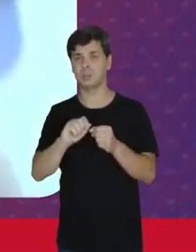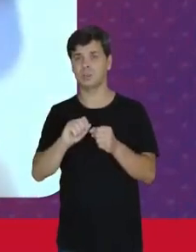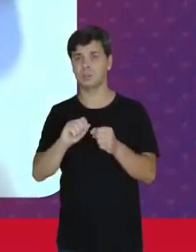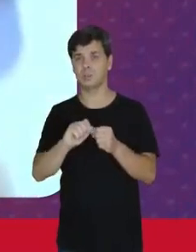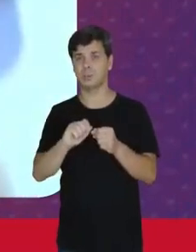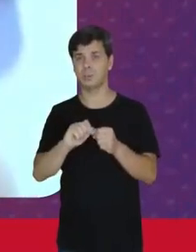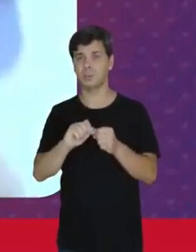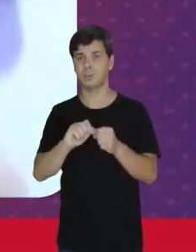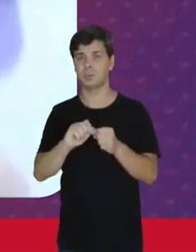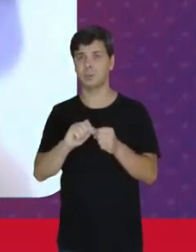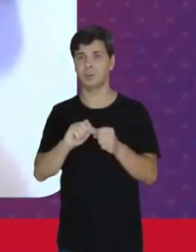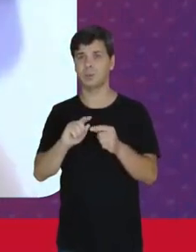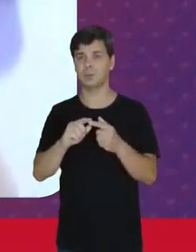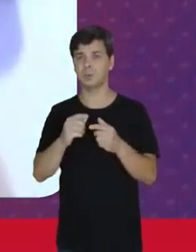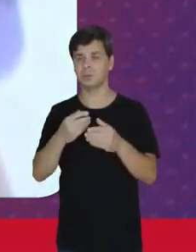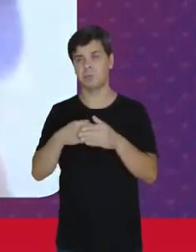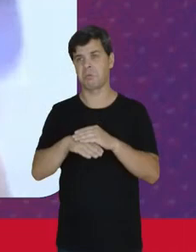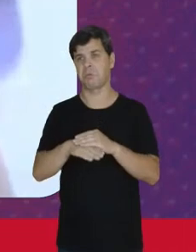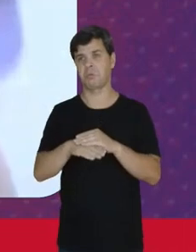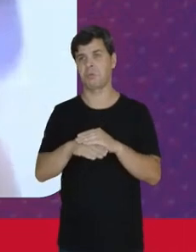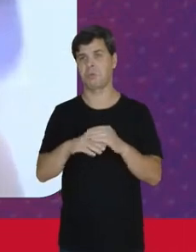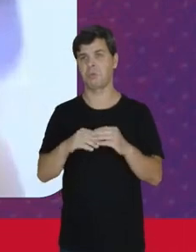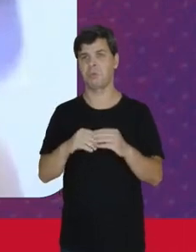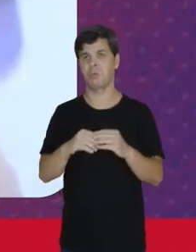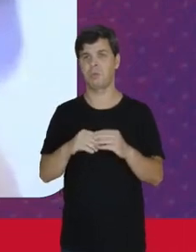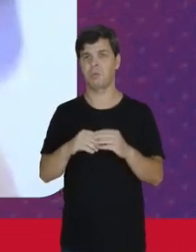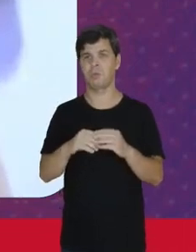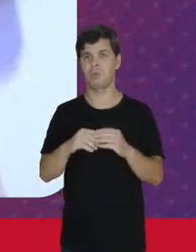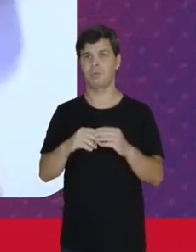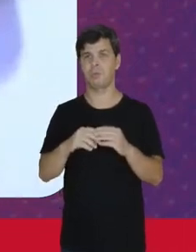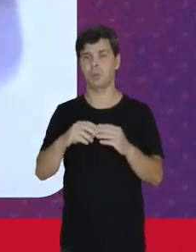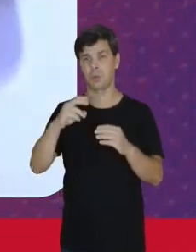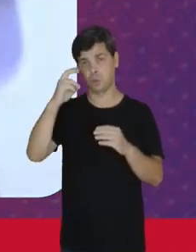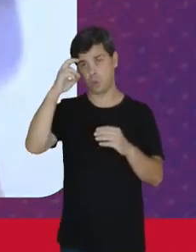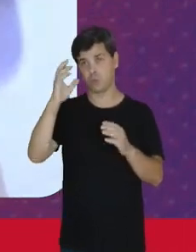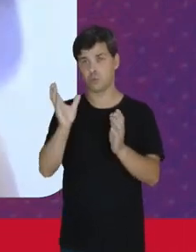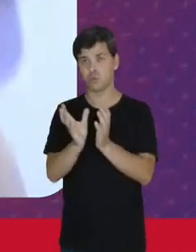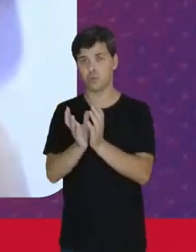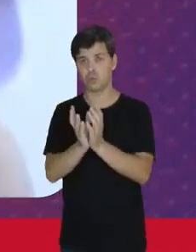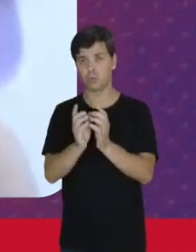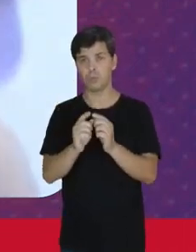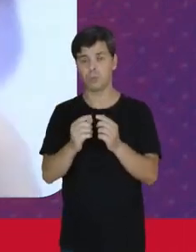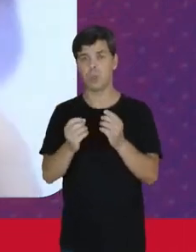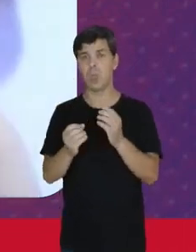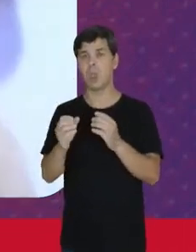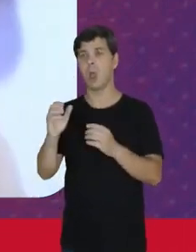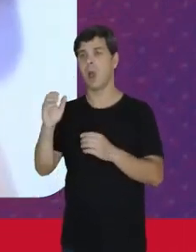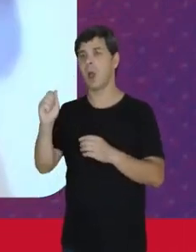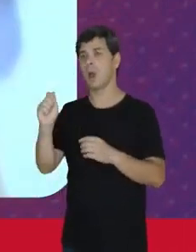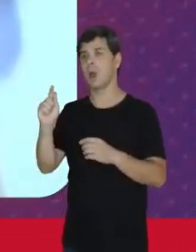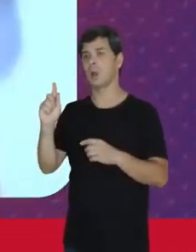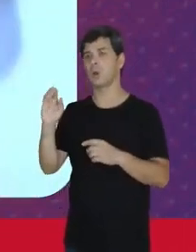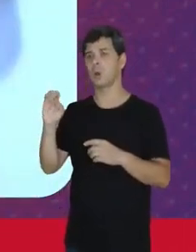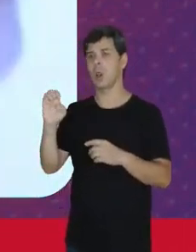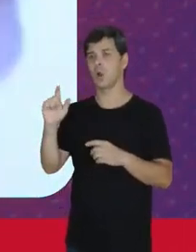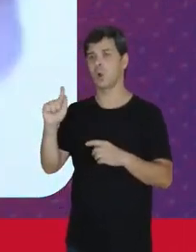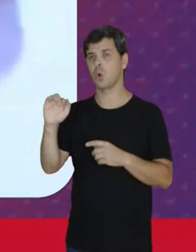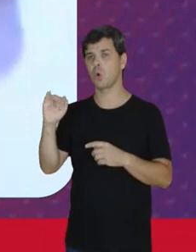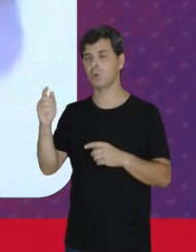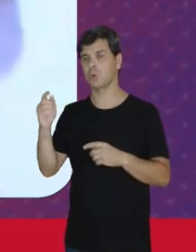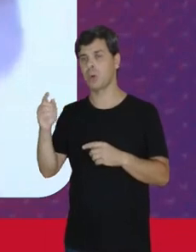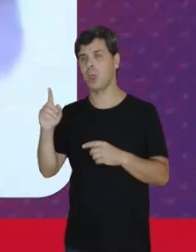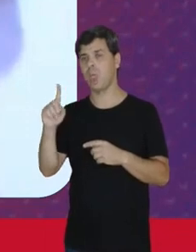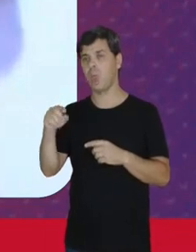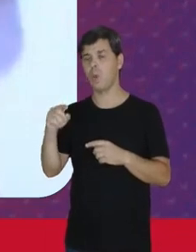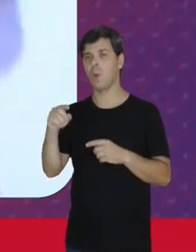em forma de gavetas, né? Tudo é um conjunto, né? E a agroecologia, ela é um modo de vida